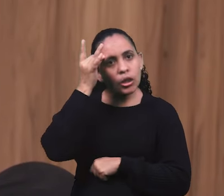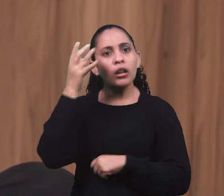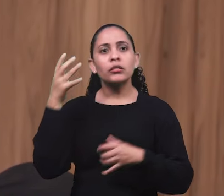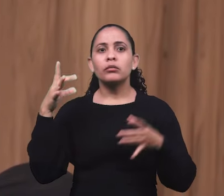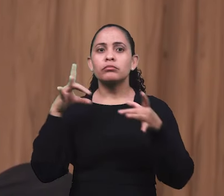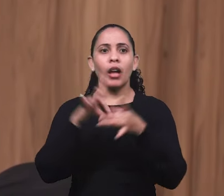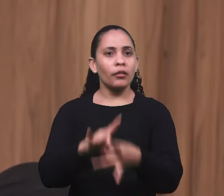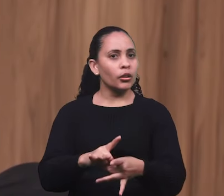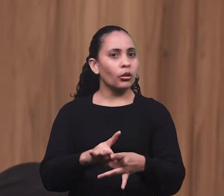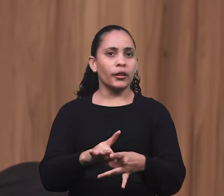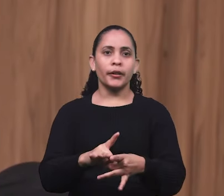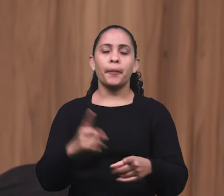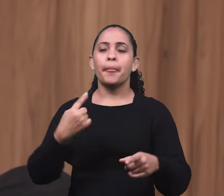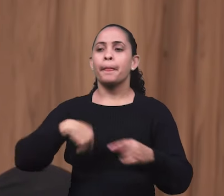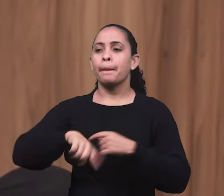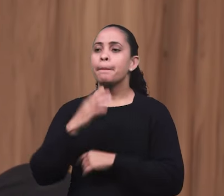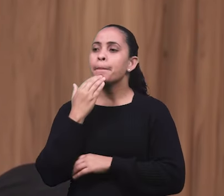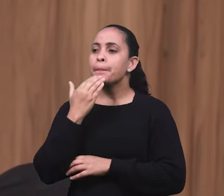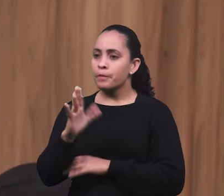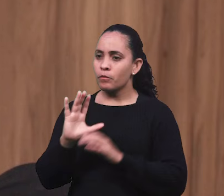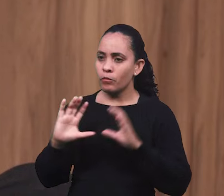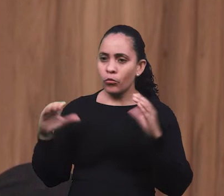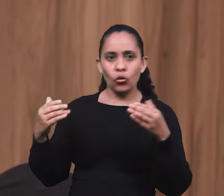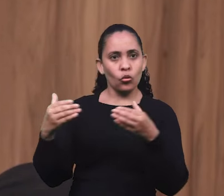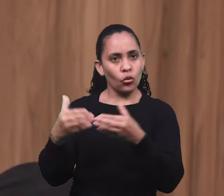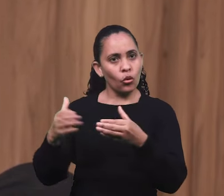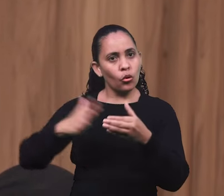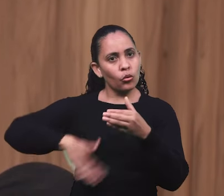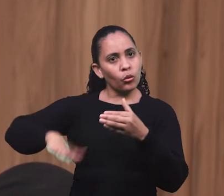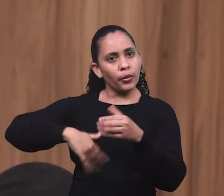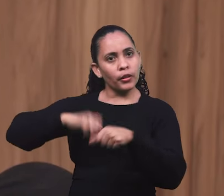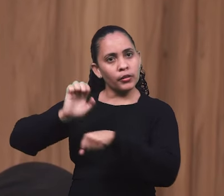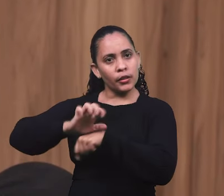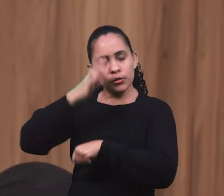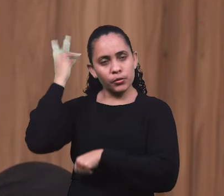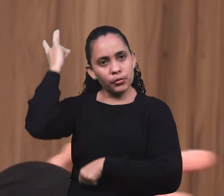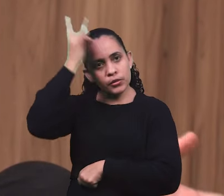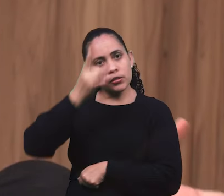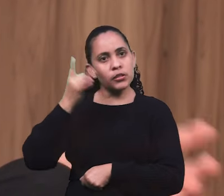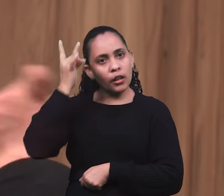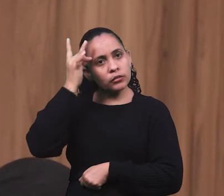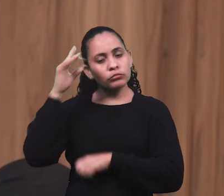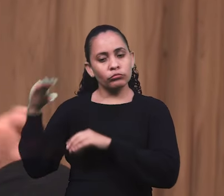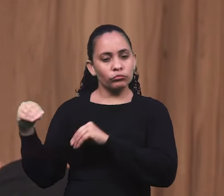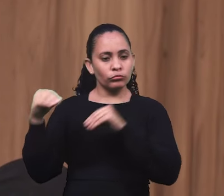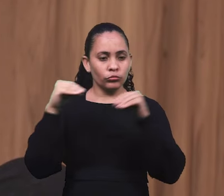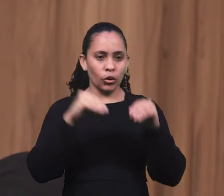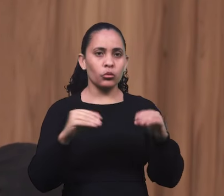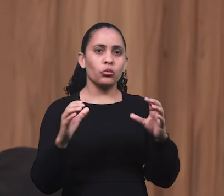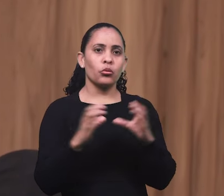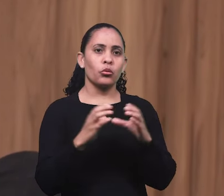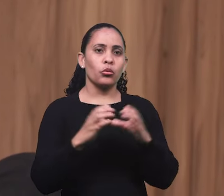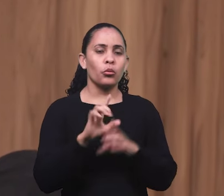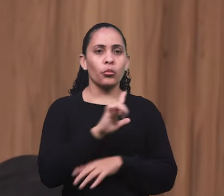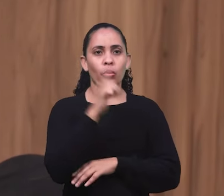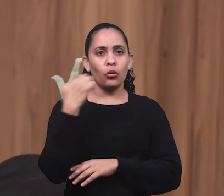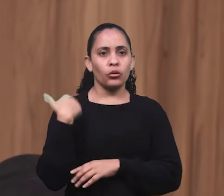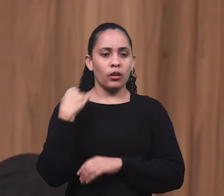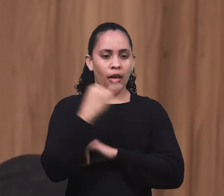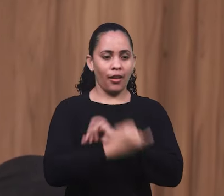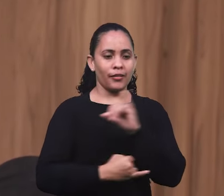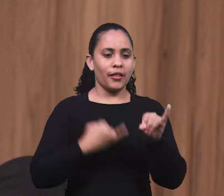do Centro de Tecnologia de Software, CT Software do Espírito Santo. E a gente que trouxe, eu junto com o grupo, trouxemos a